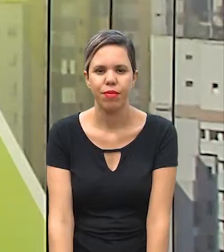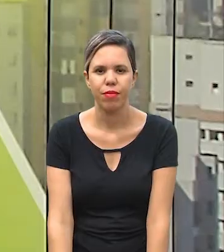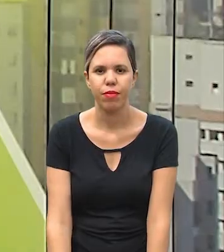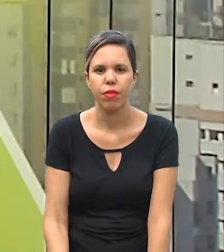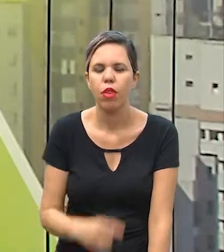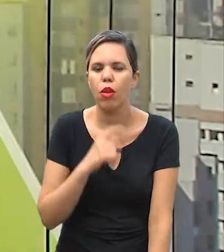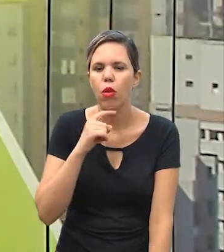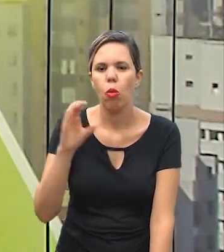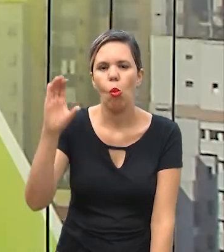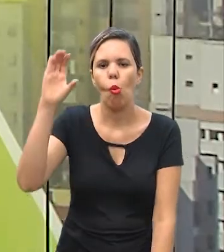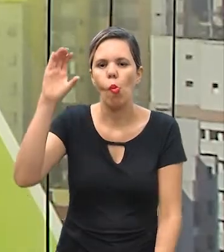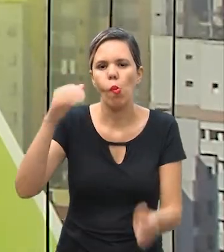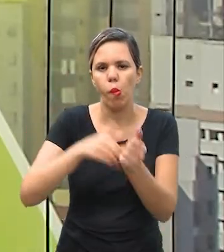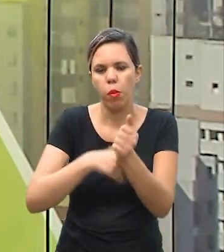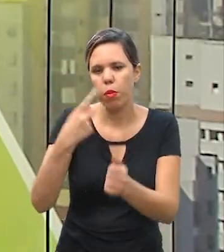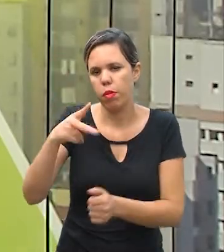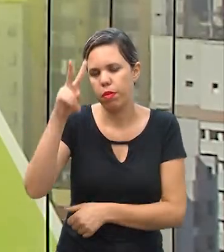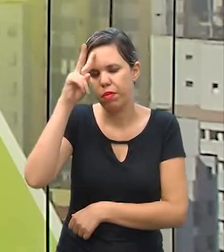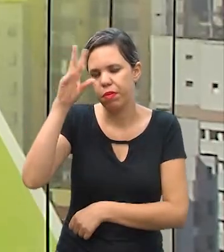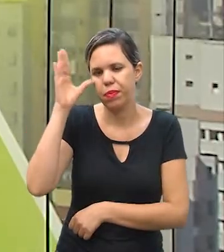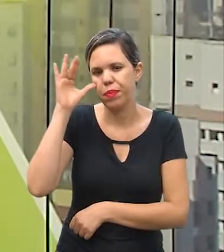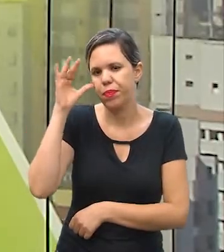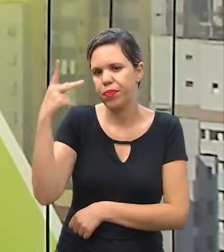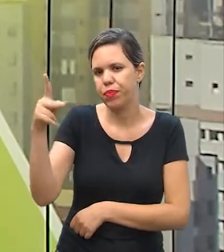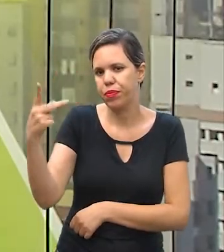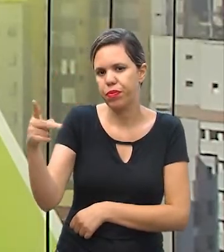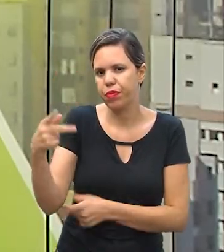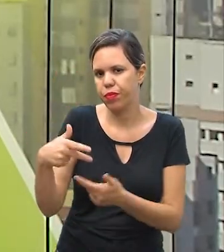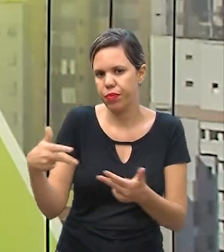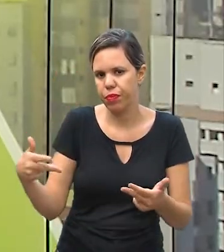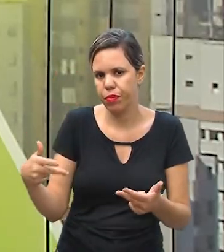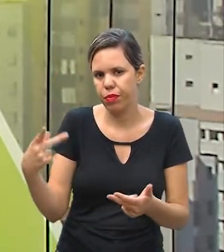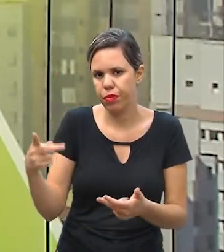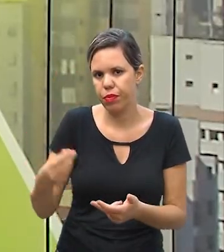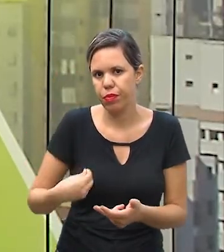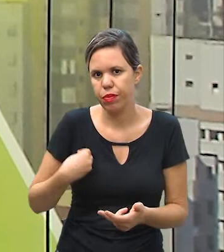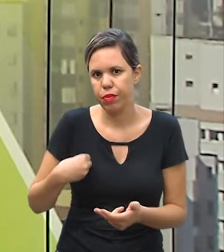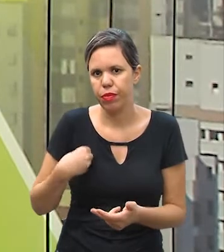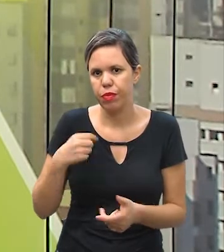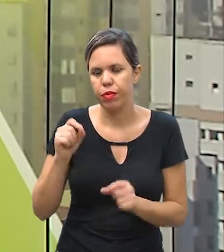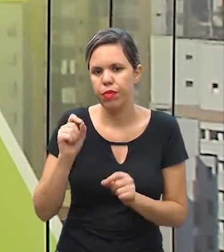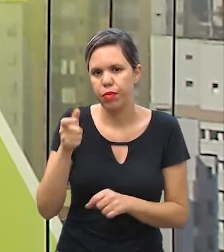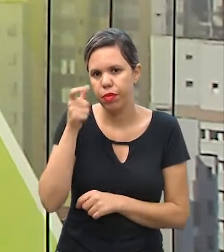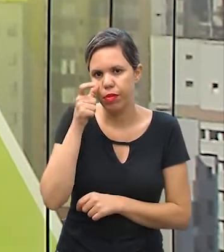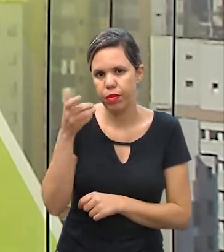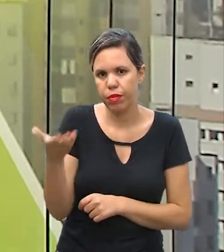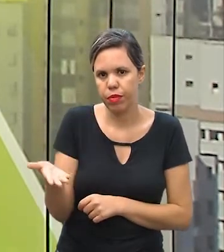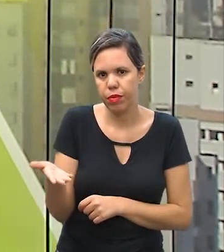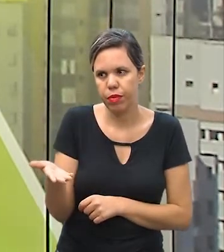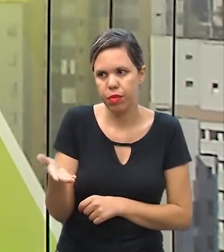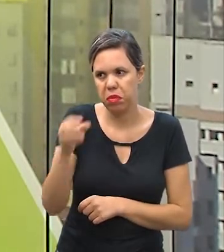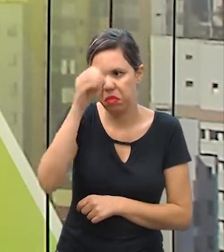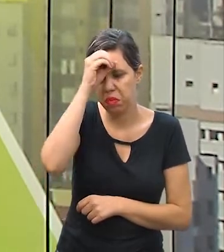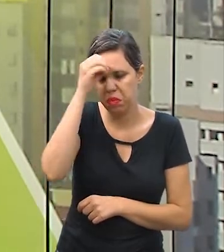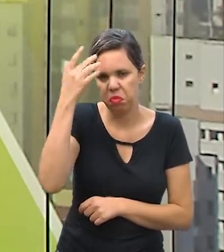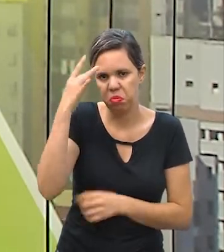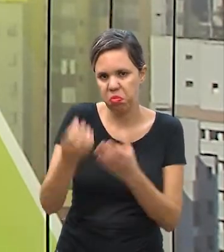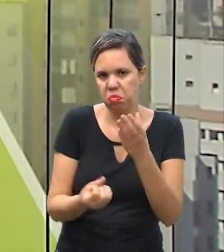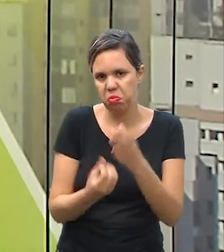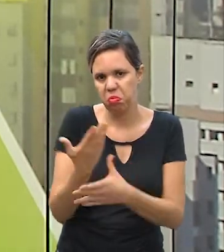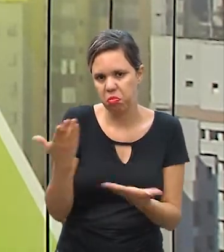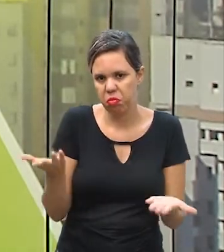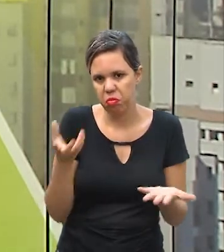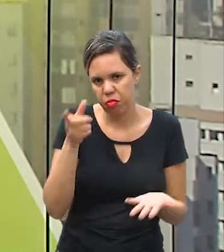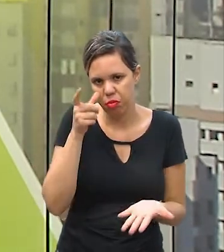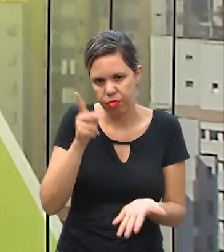O que ninguém sabe, uma história, uma curiosidade, alguma coisa que aconteceu na sua vida que quem está nos assistindo não tem a menor noção,